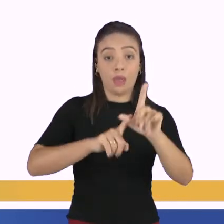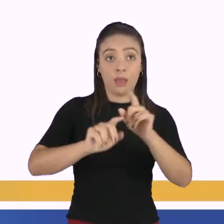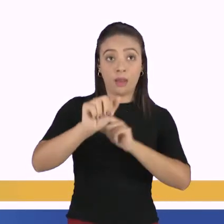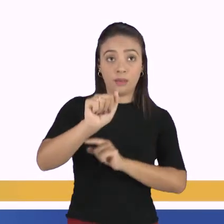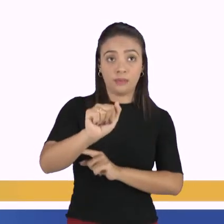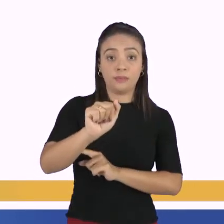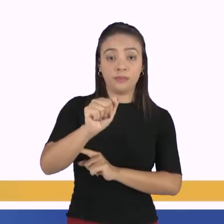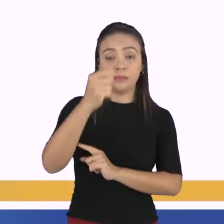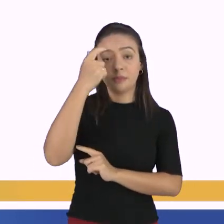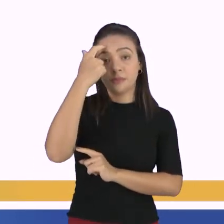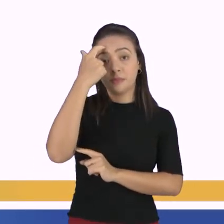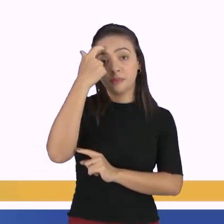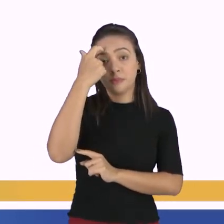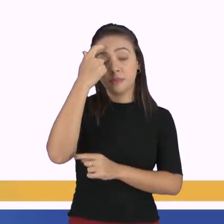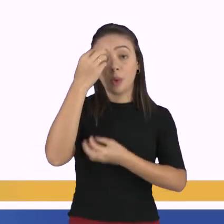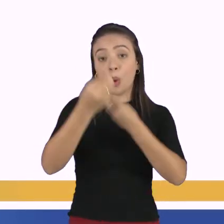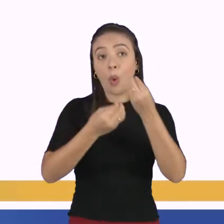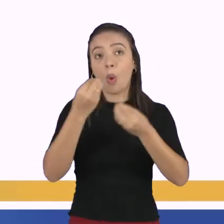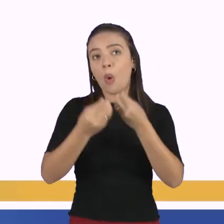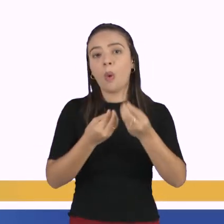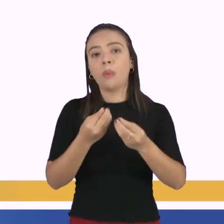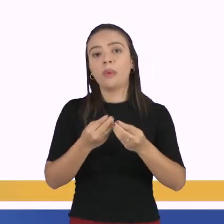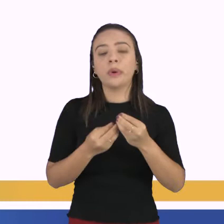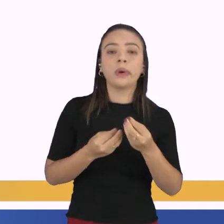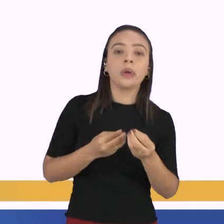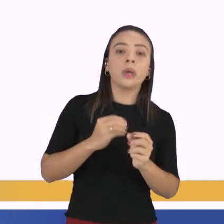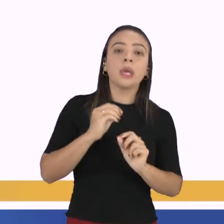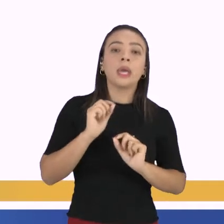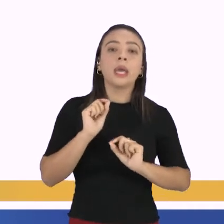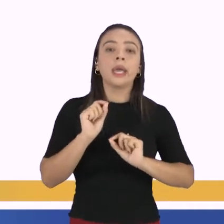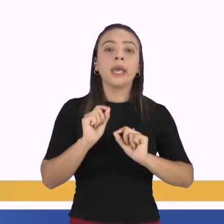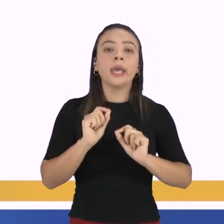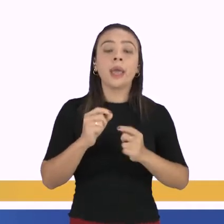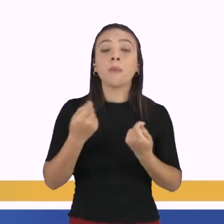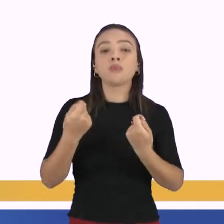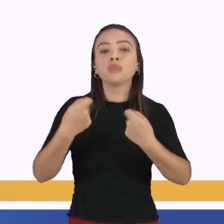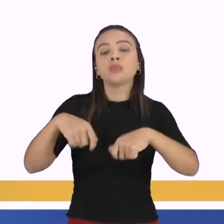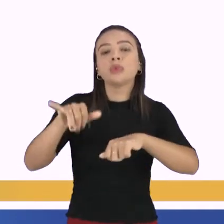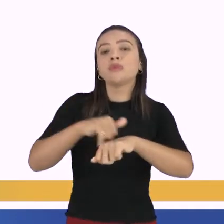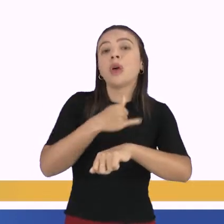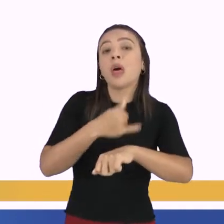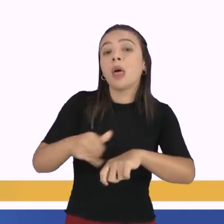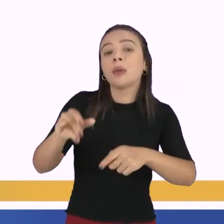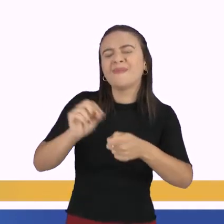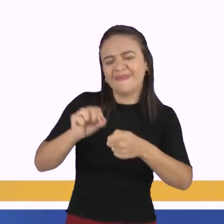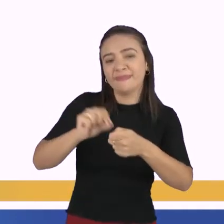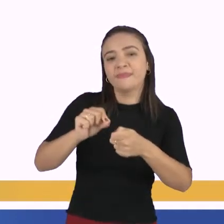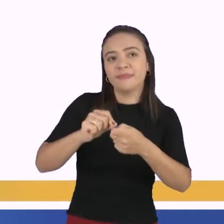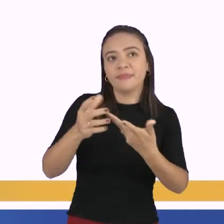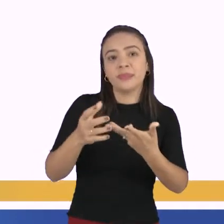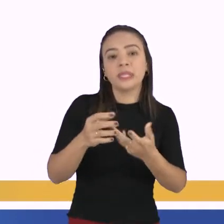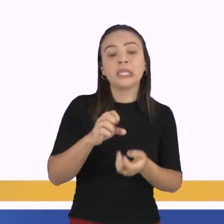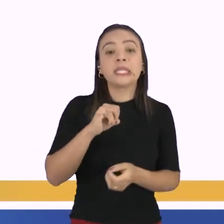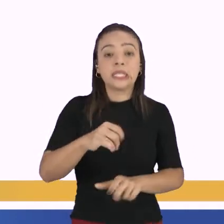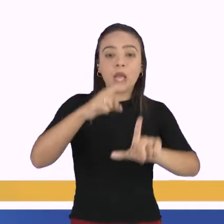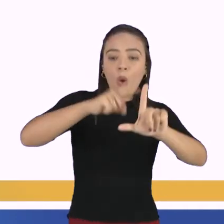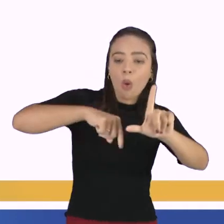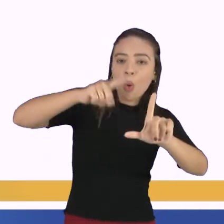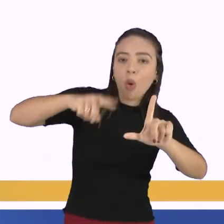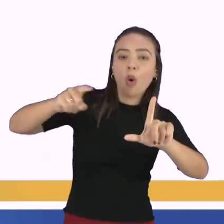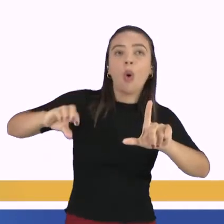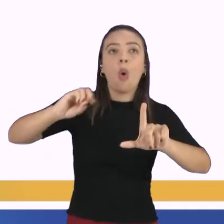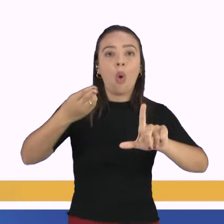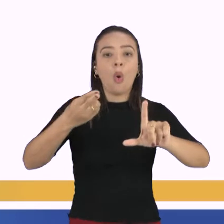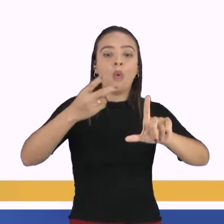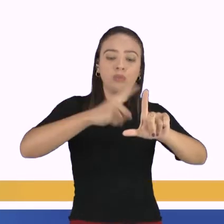A, como é que eu faço, Qual é o bizu que a gente usa para saber se um gráfico, uma curva